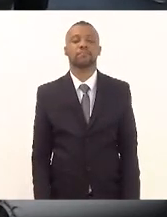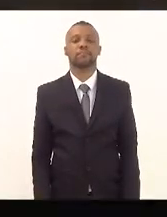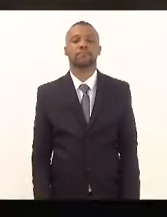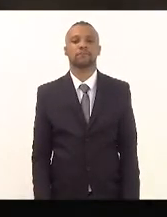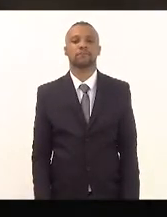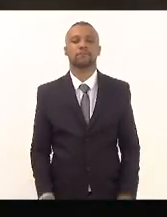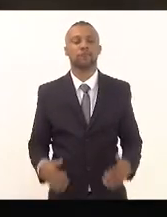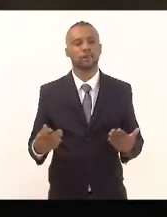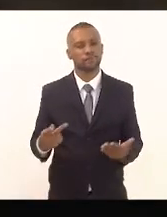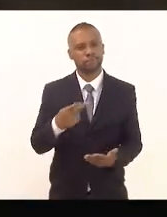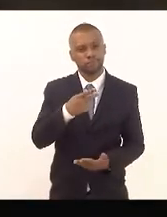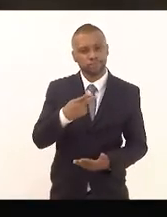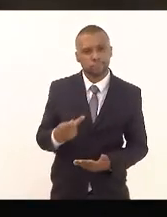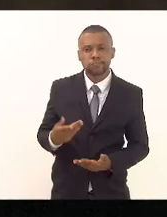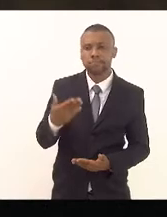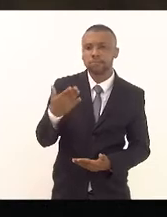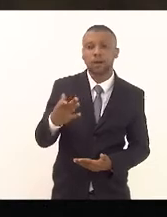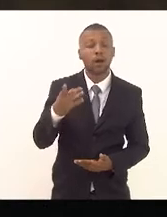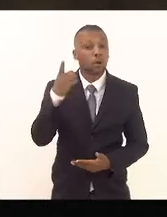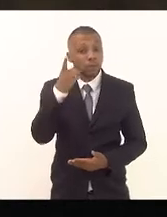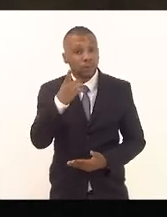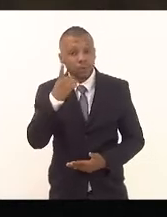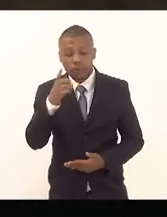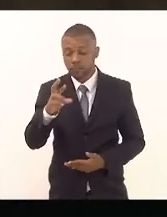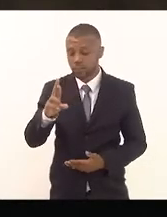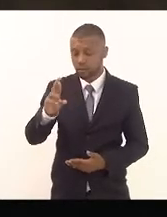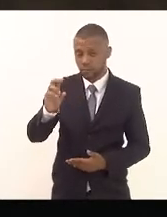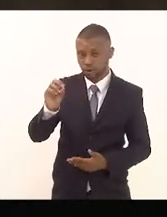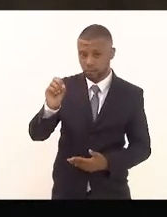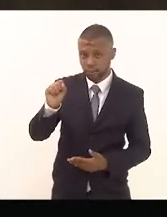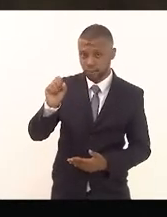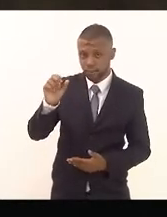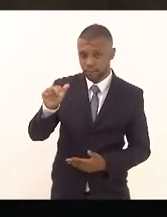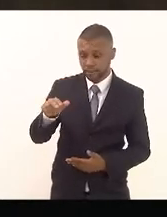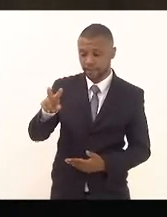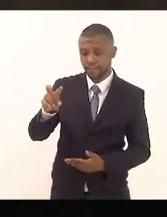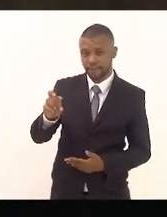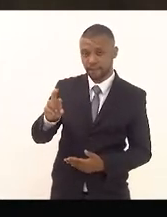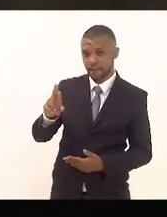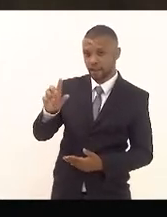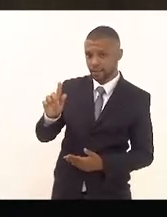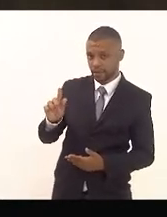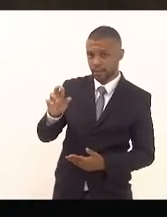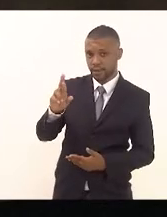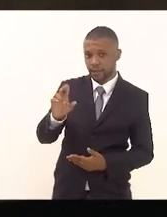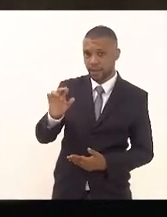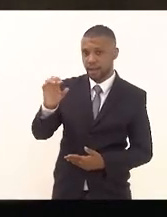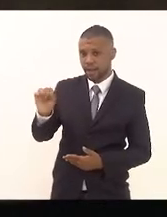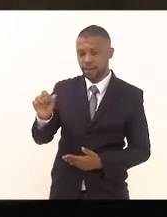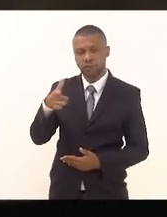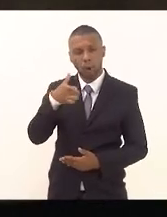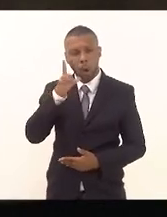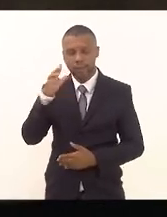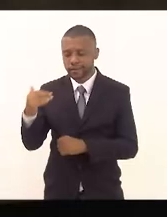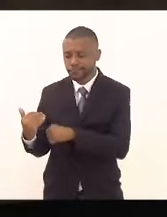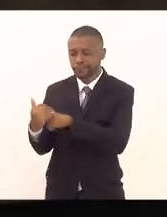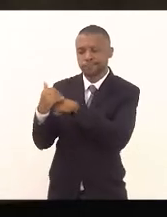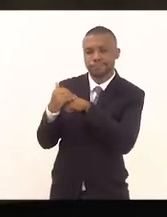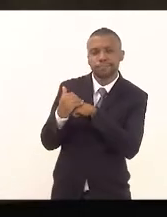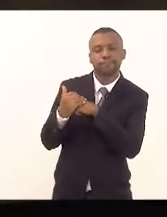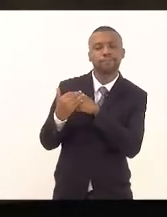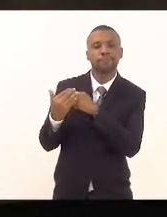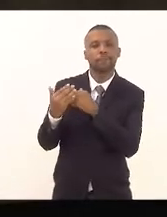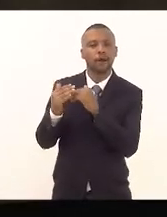Senhor presidente, o deputado Rosenberg Reis ontem teve a delicadeza de me procurar para tratar